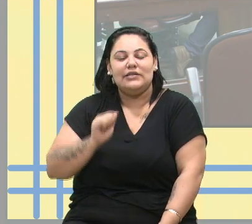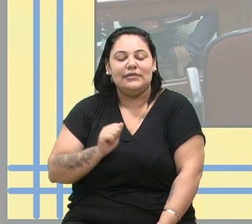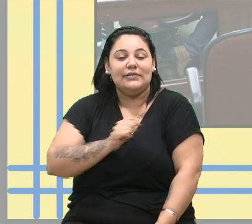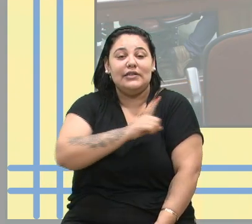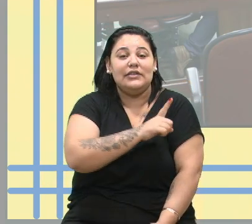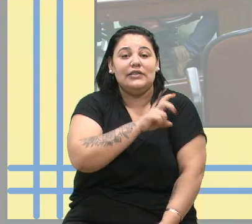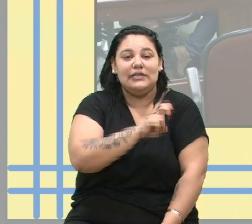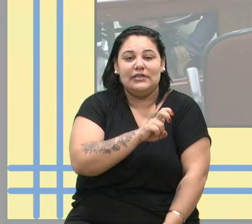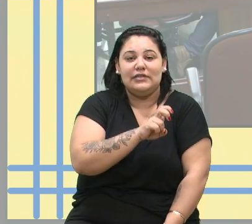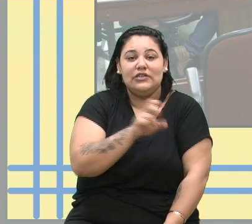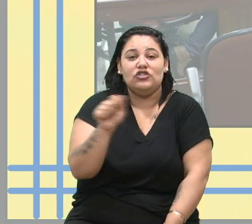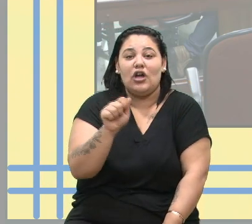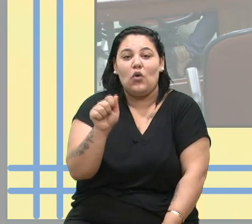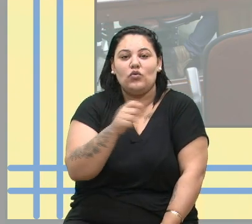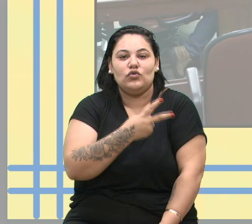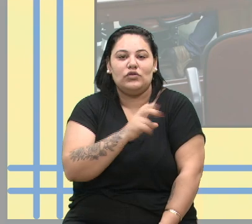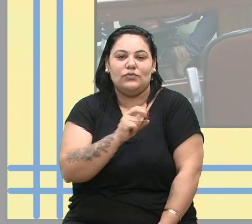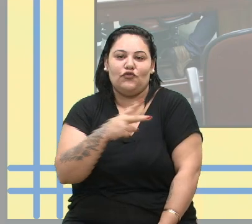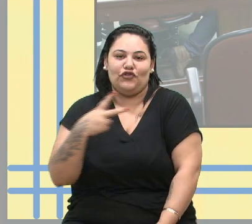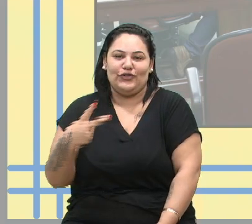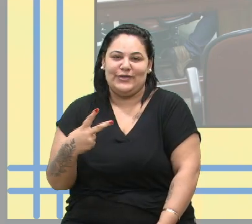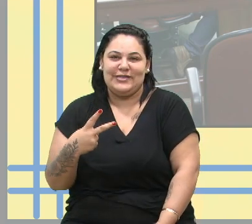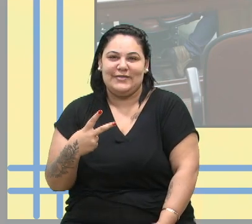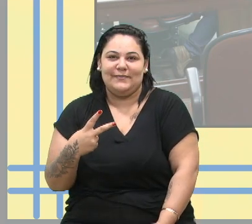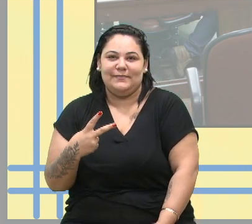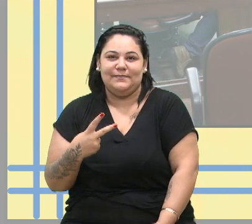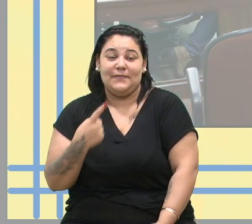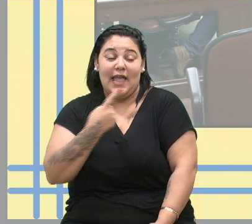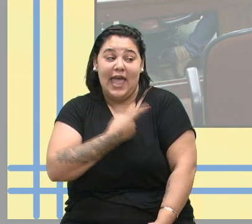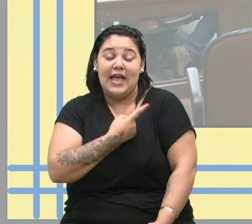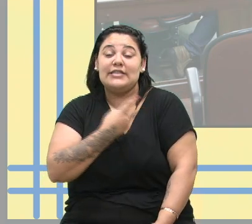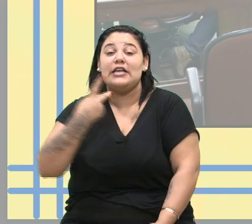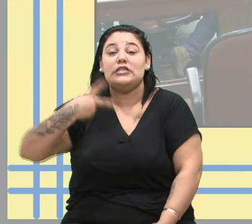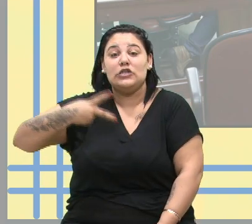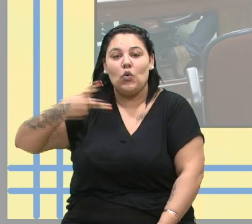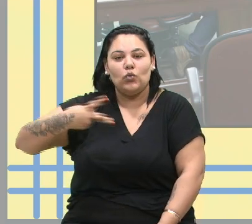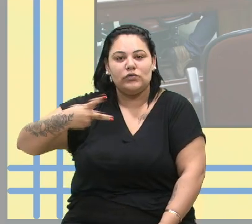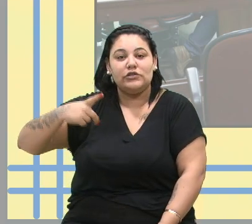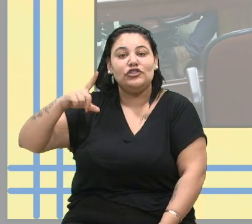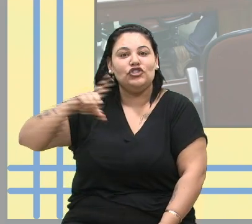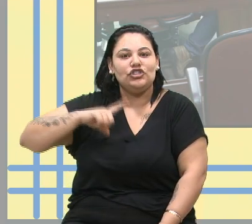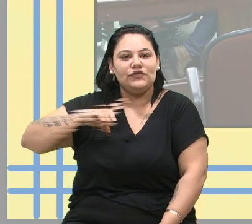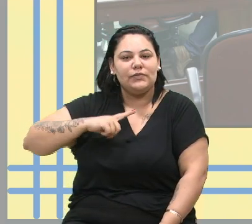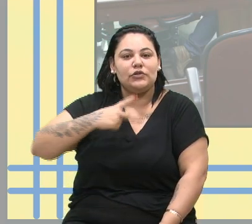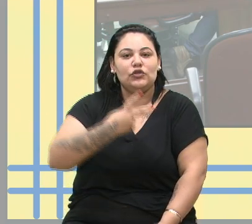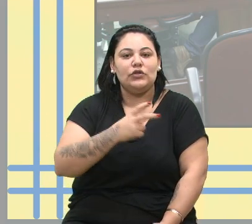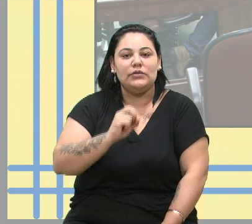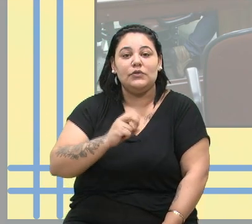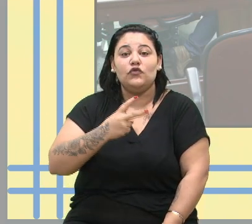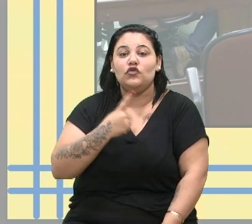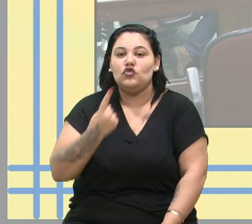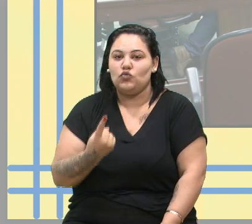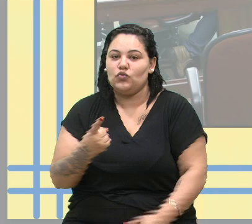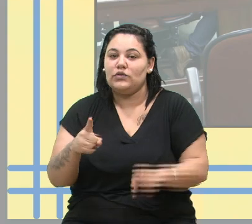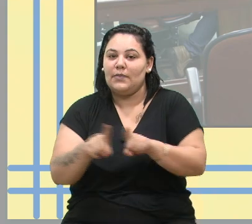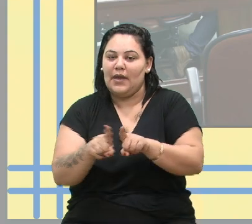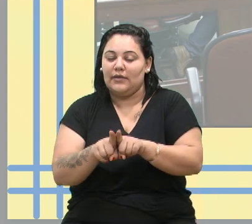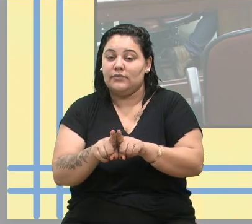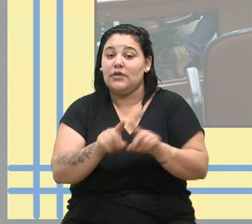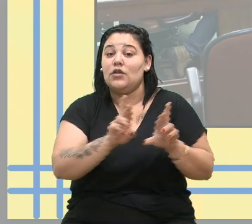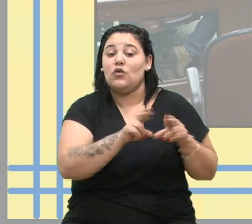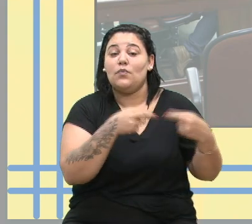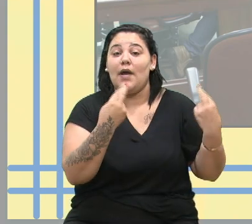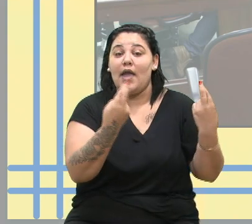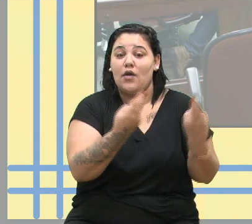2022. Essa foi a segunda audiência, tivemos também em 2021, e uma reunião